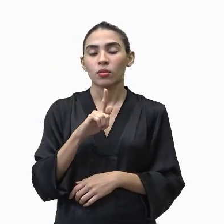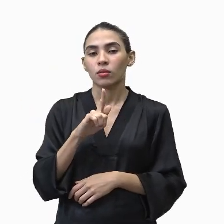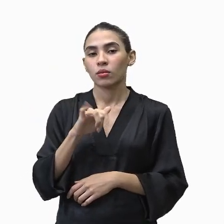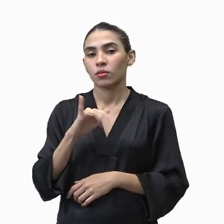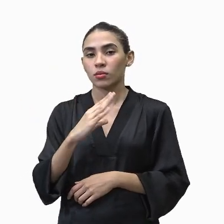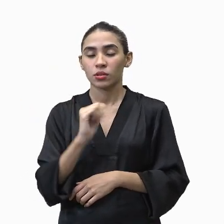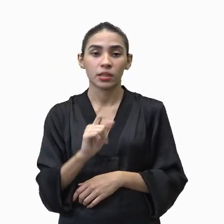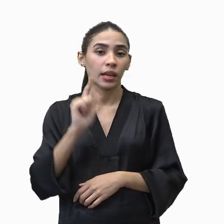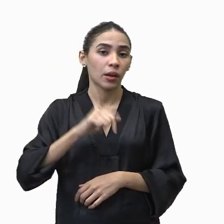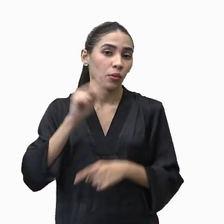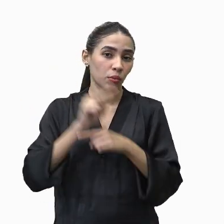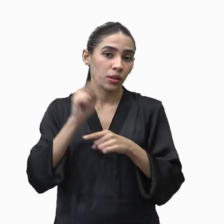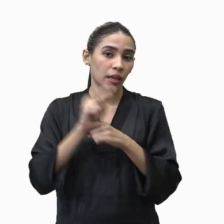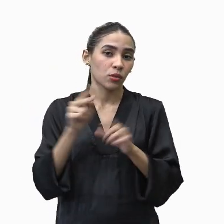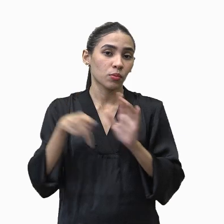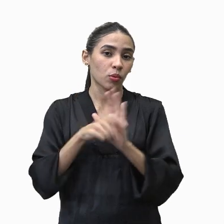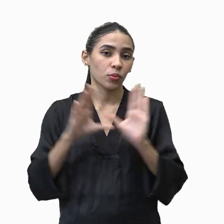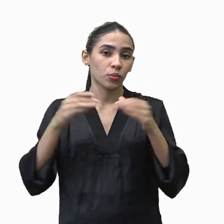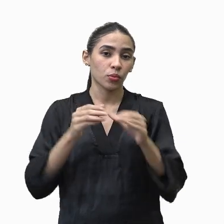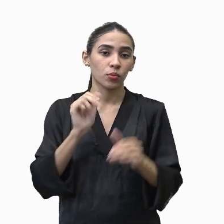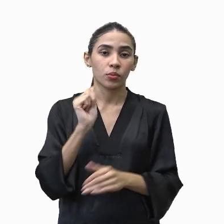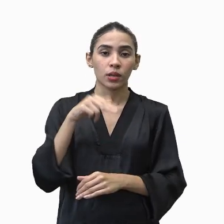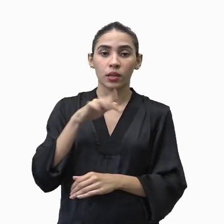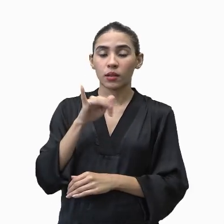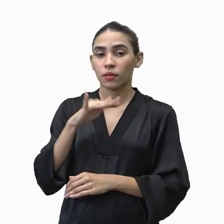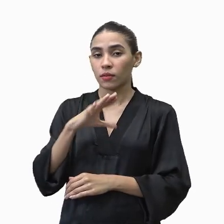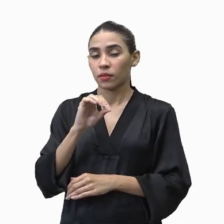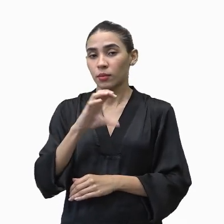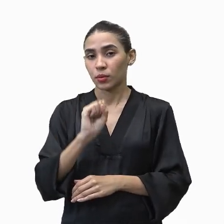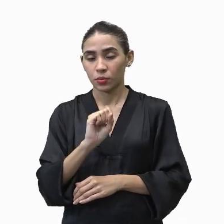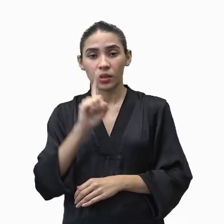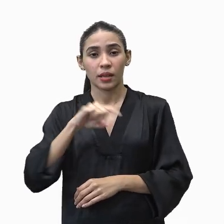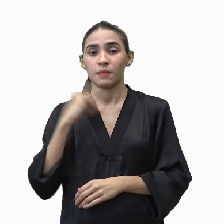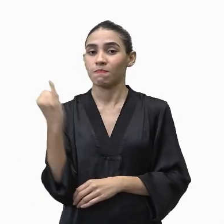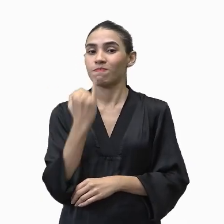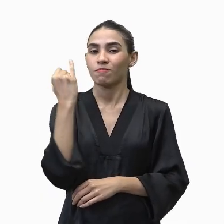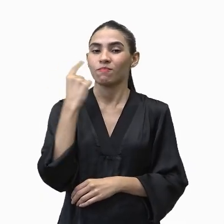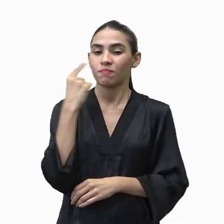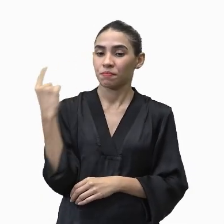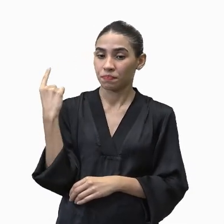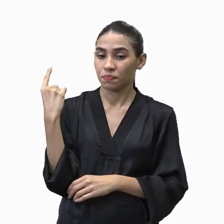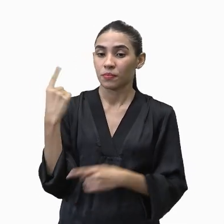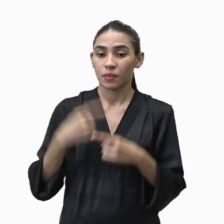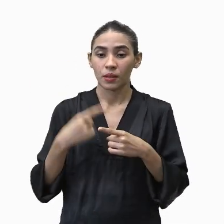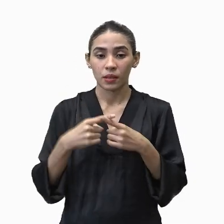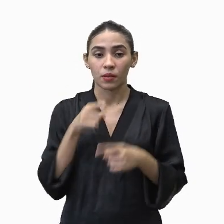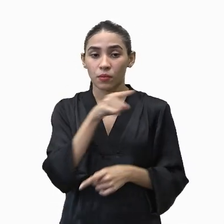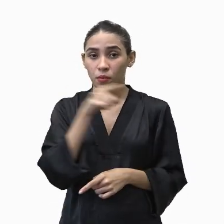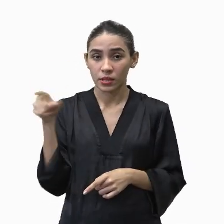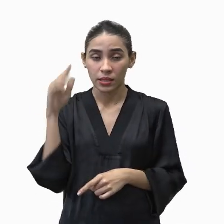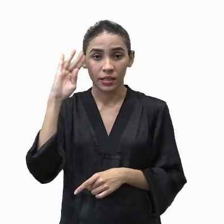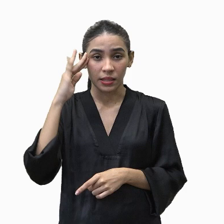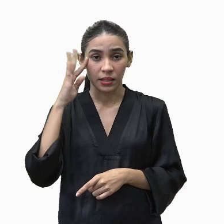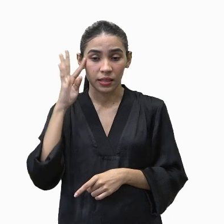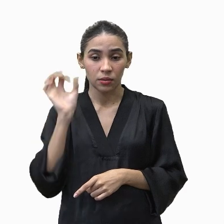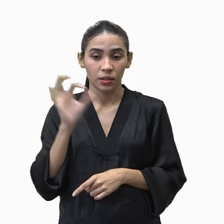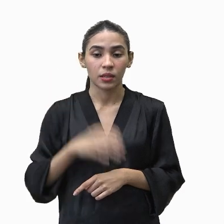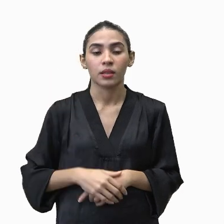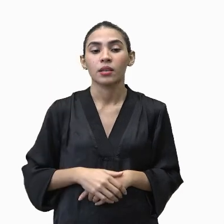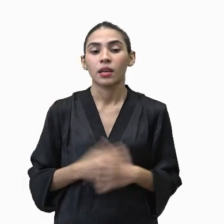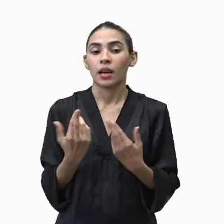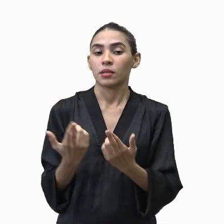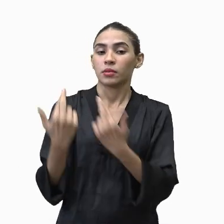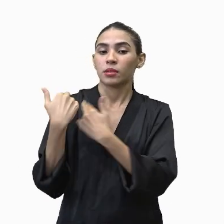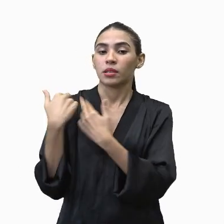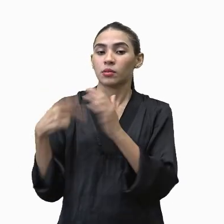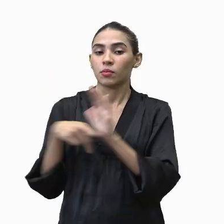dos anfíbios. Gente, ela vai ser crucial para justamente vocês entenderem o papel